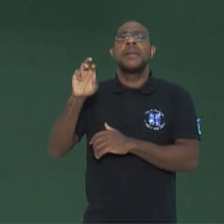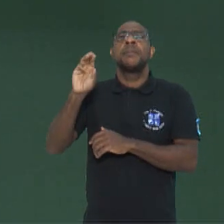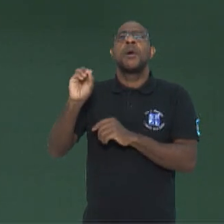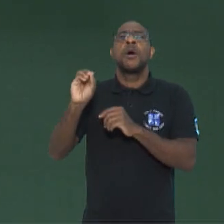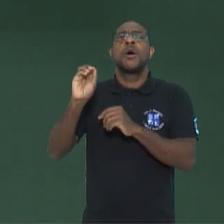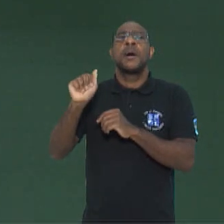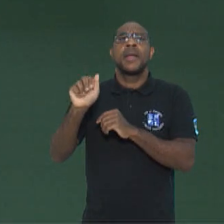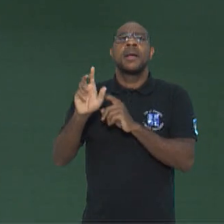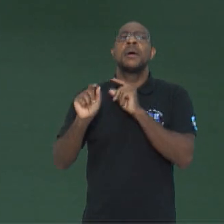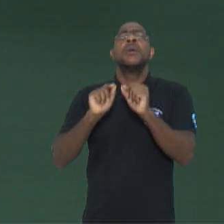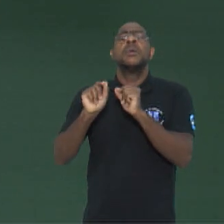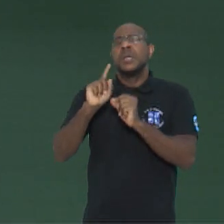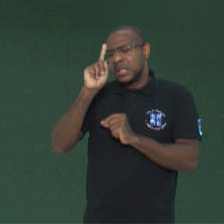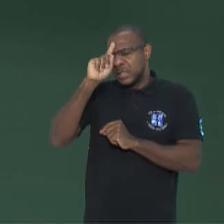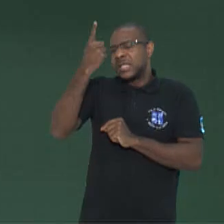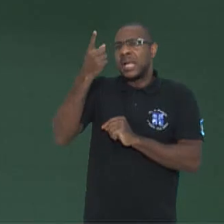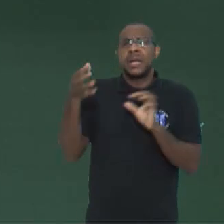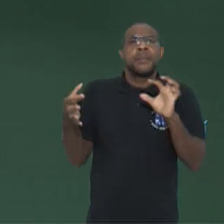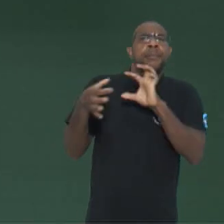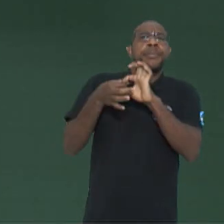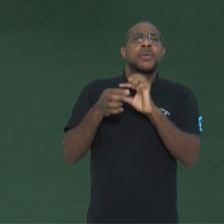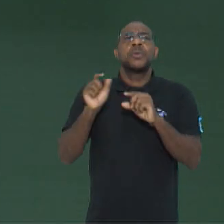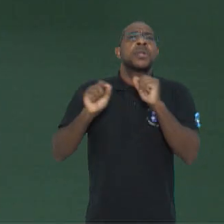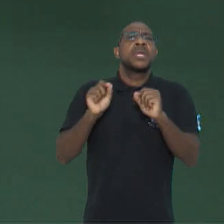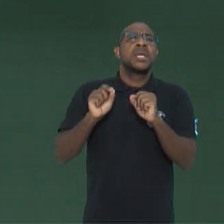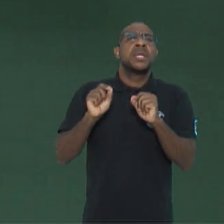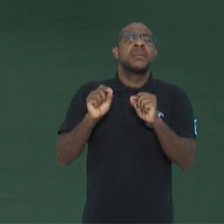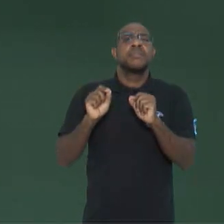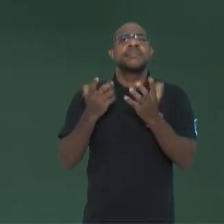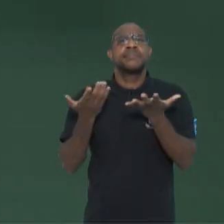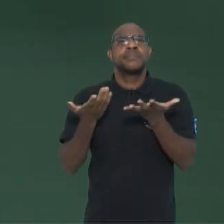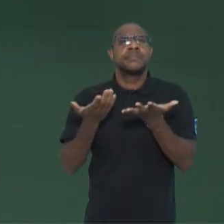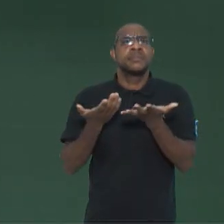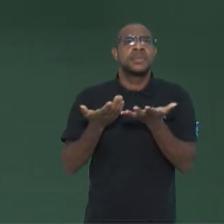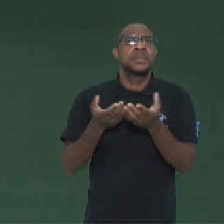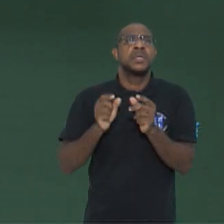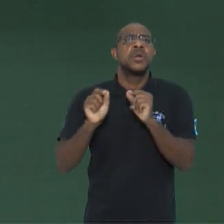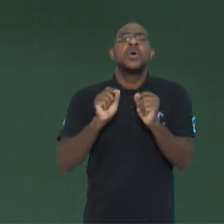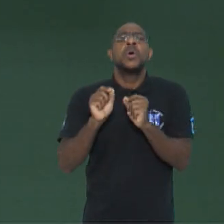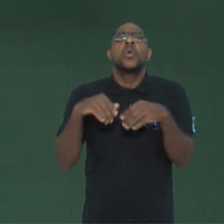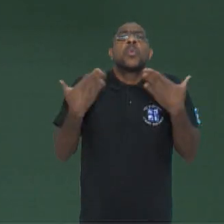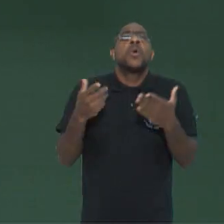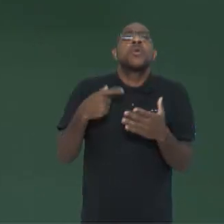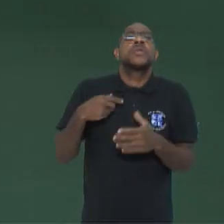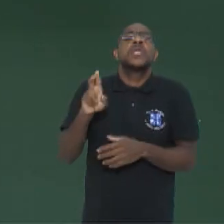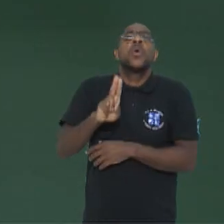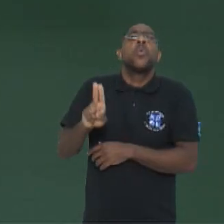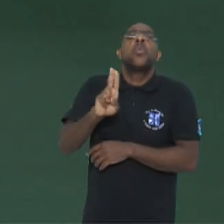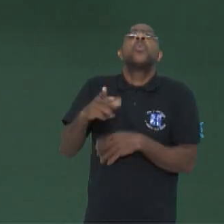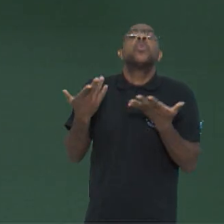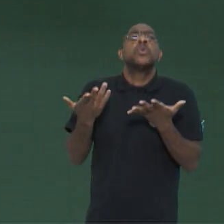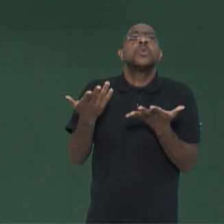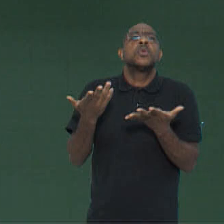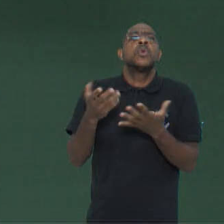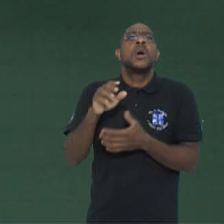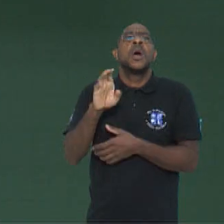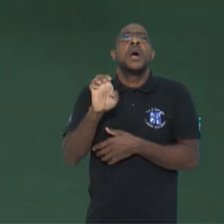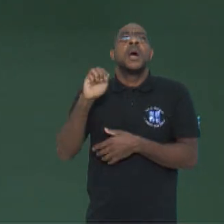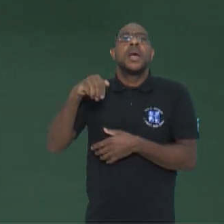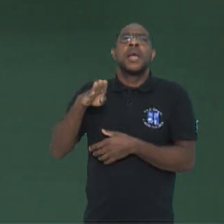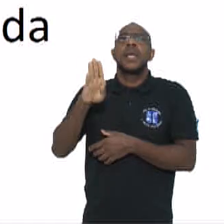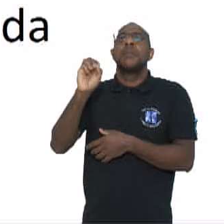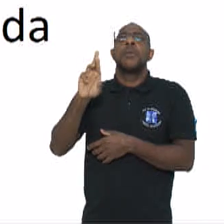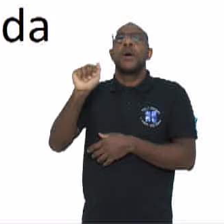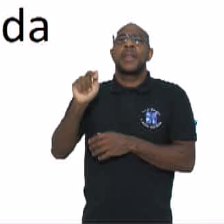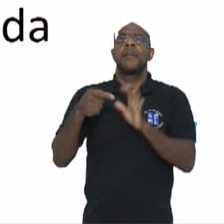lá nas conjunções, que tipo de conjunção ela é, né? E quando que eu uso essa conjunção? Para mostrar o quê?